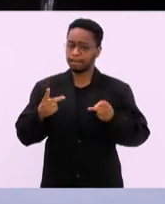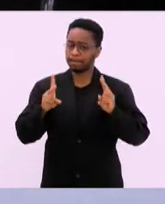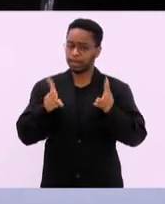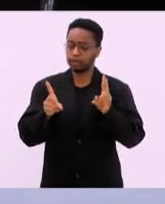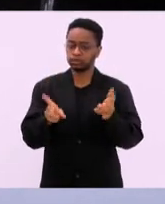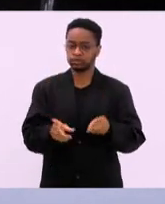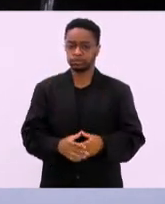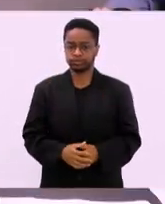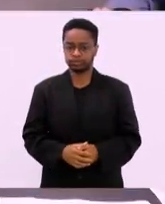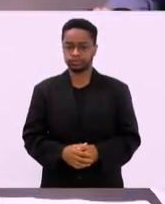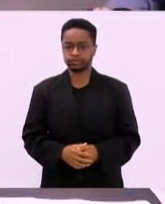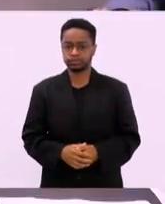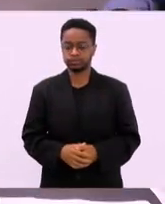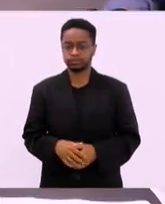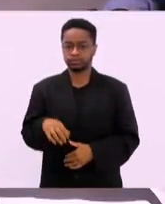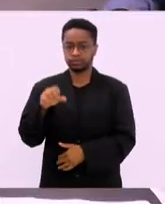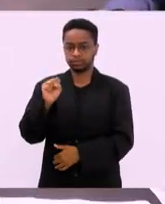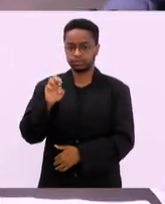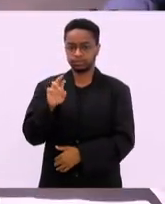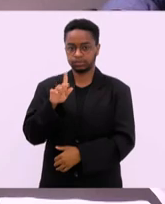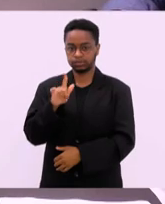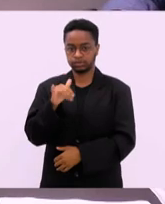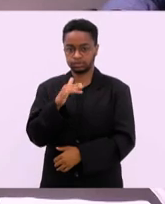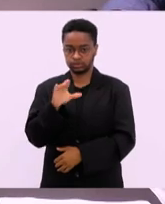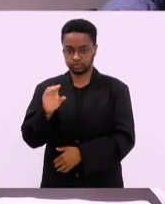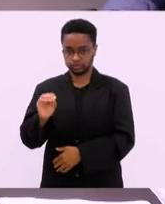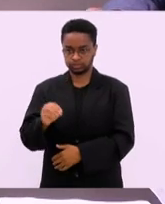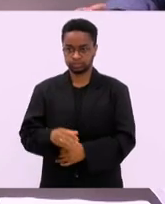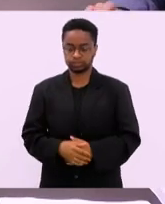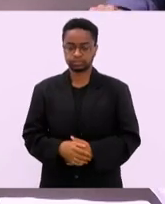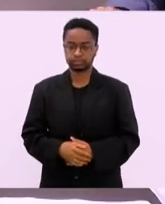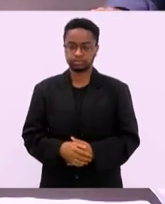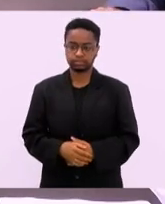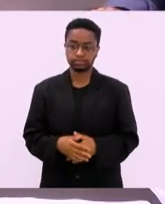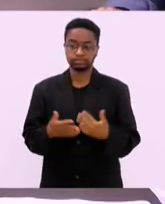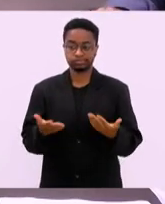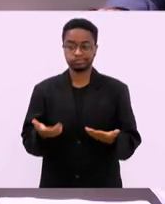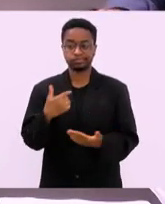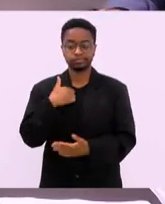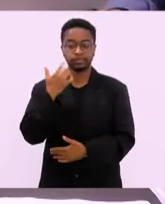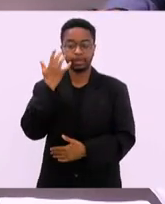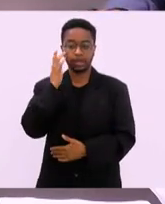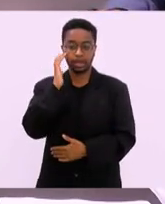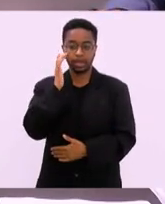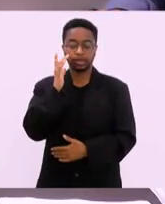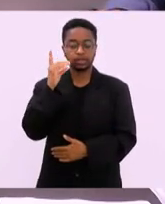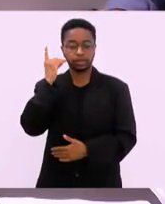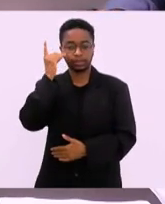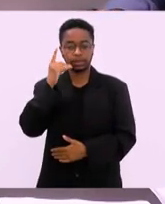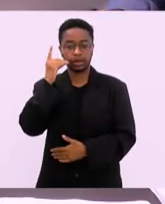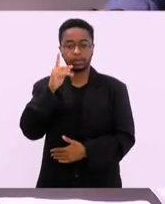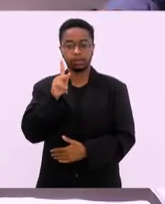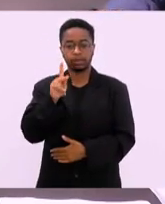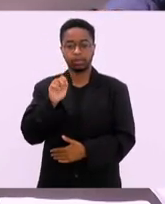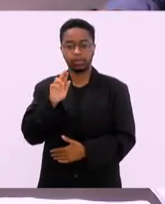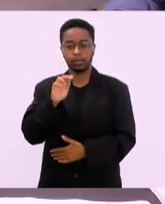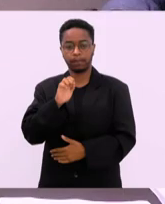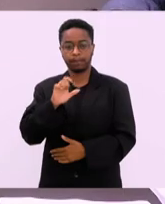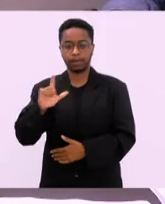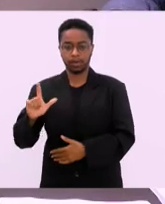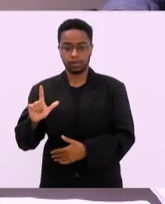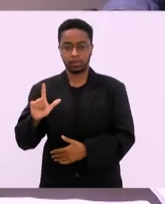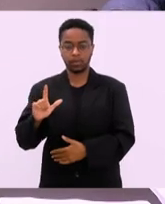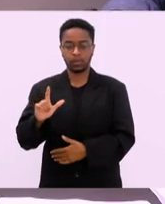Senhor presidente, me parece que o que o deputado Felipe Pobel pretende com isso não